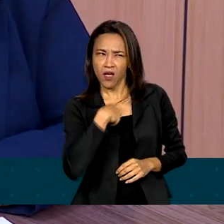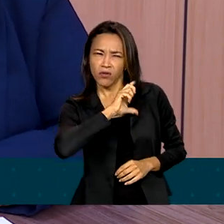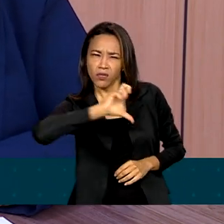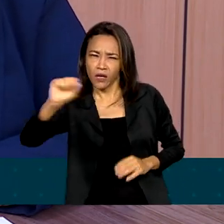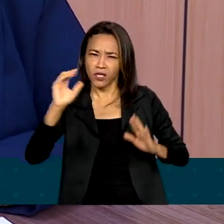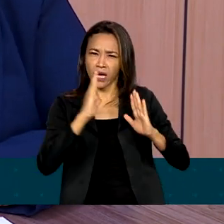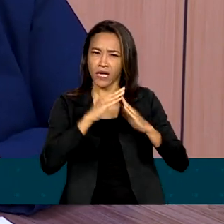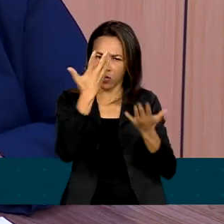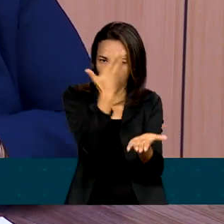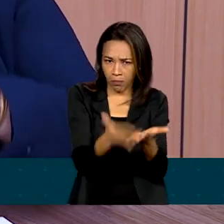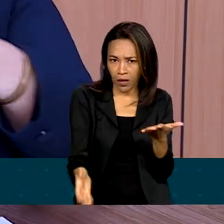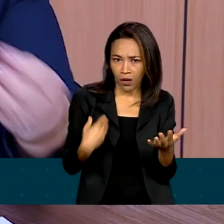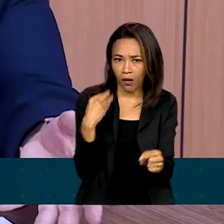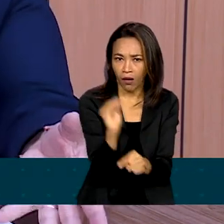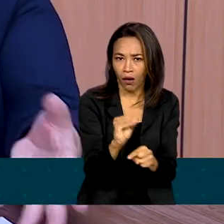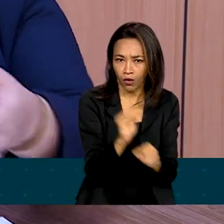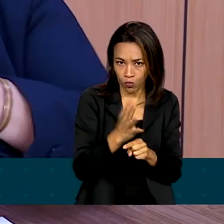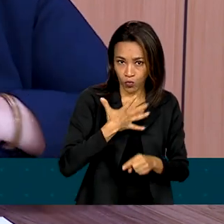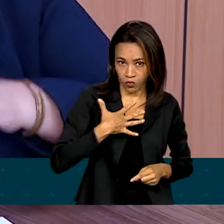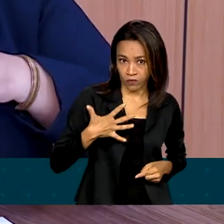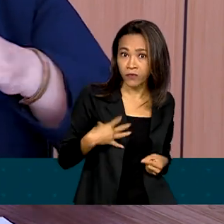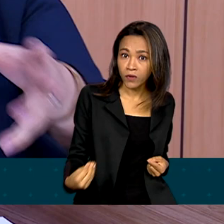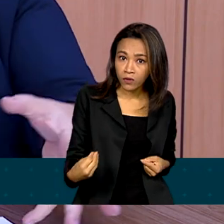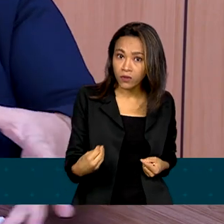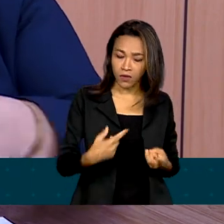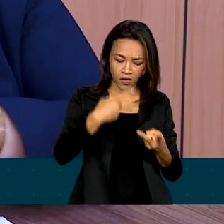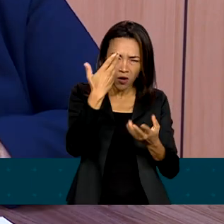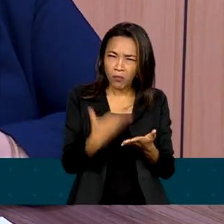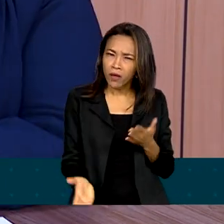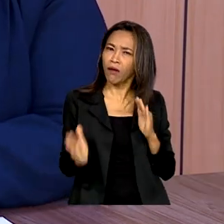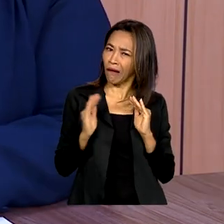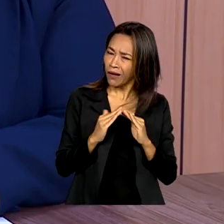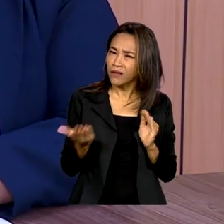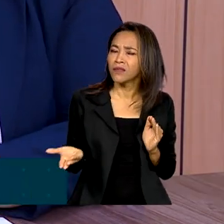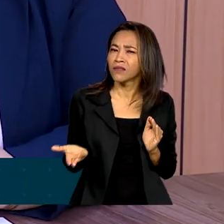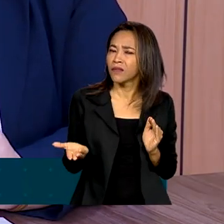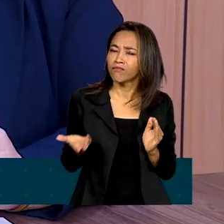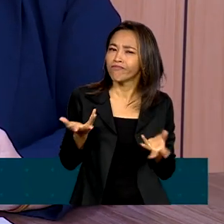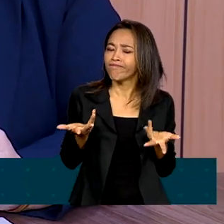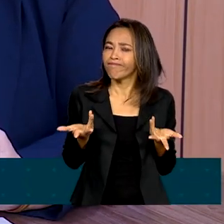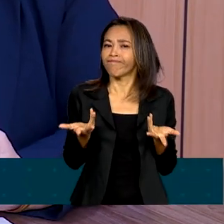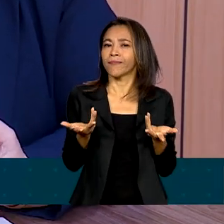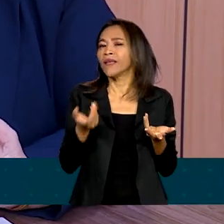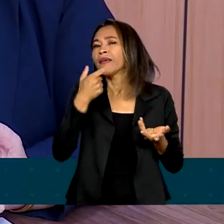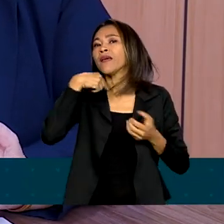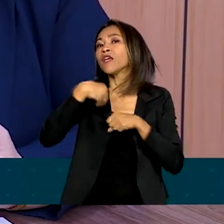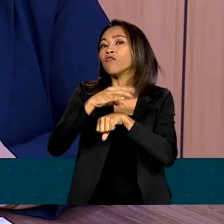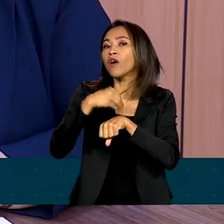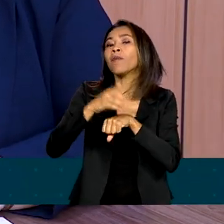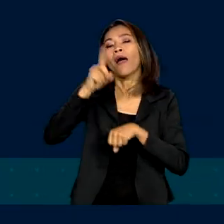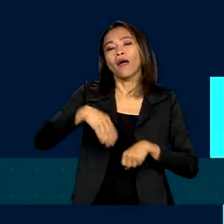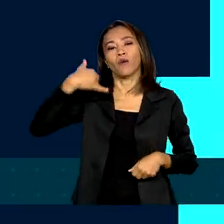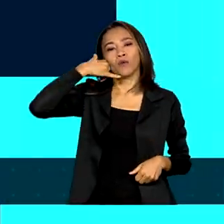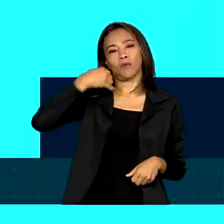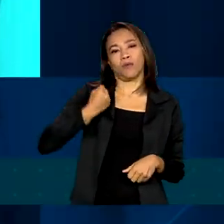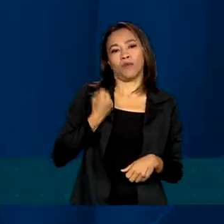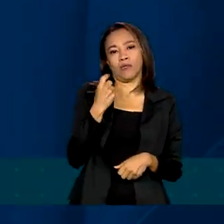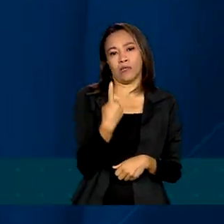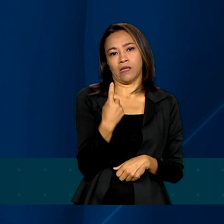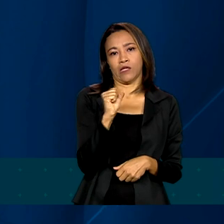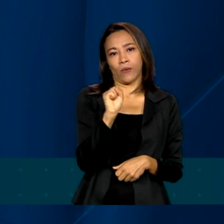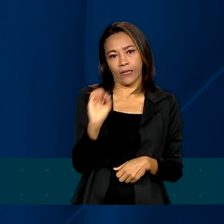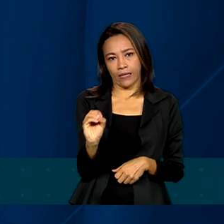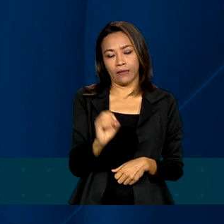perde a guarda dos filhos, se ela perde o direito à casa, né? E quem que informa? O 180. Só no